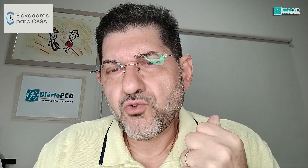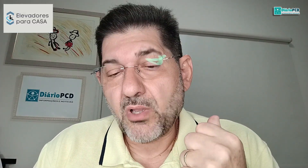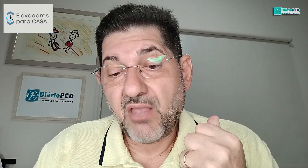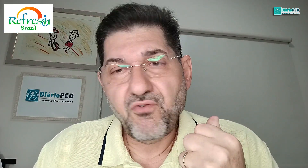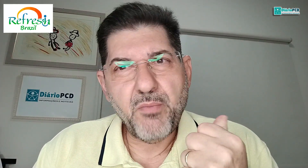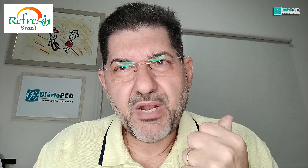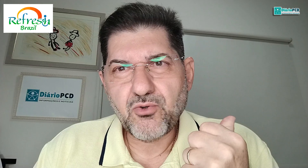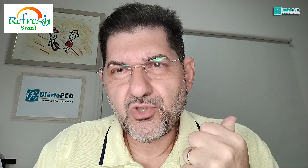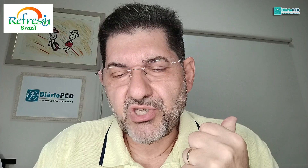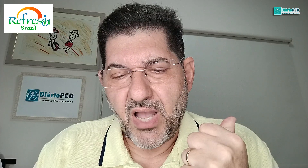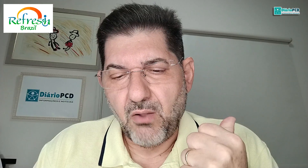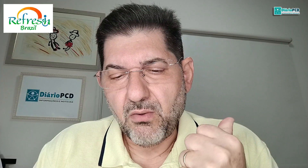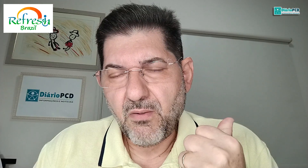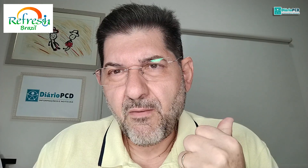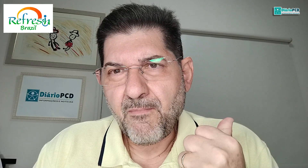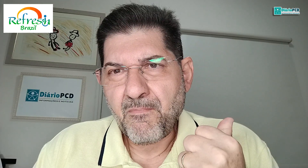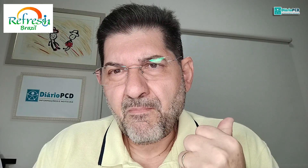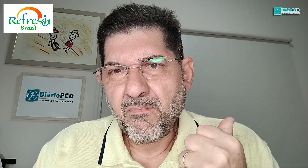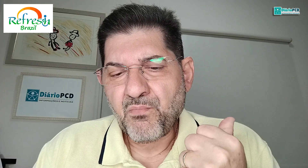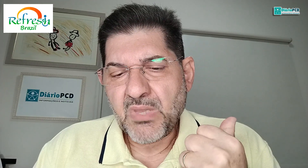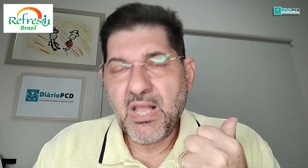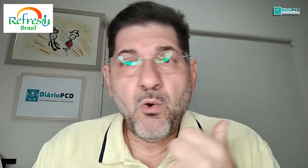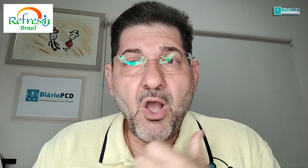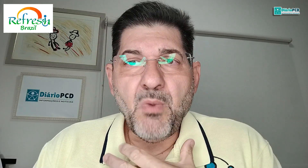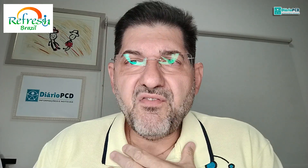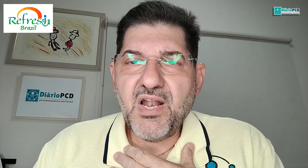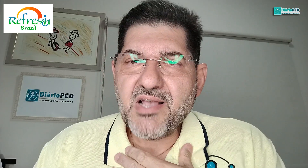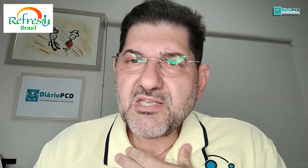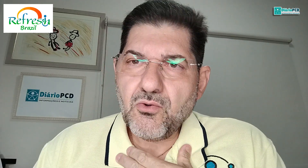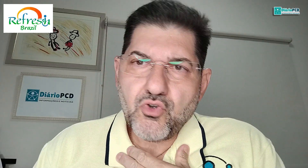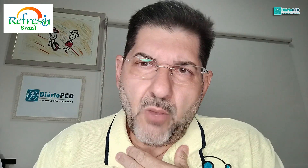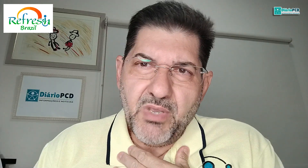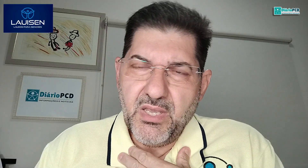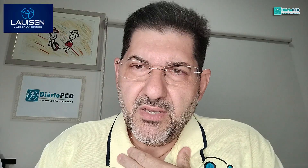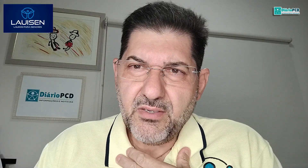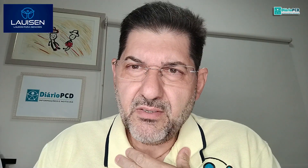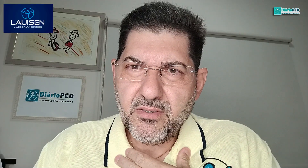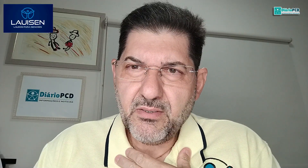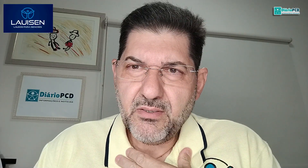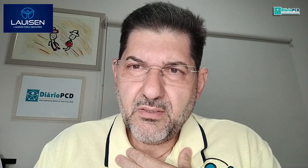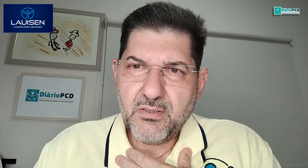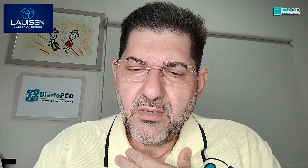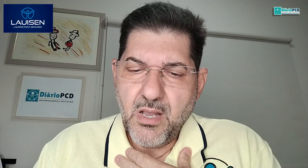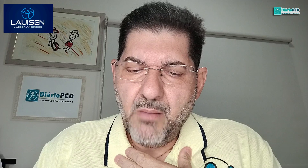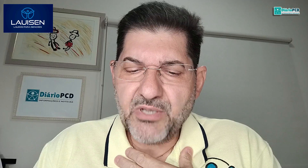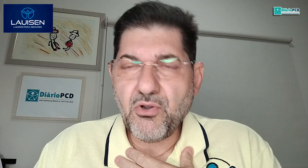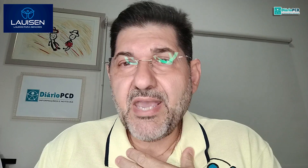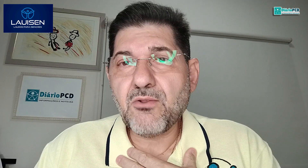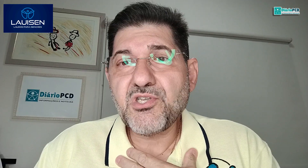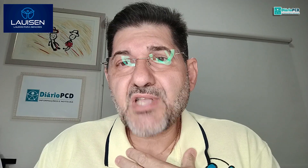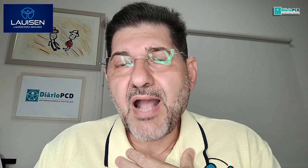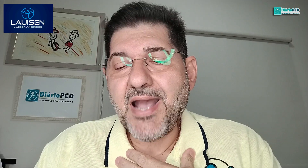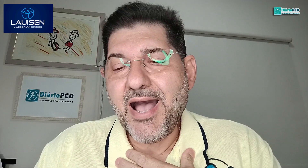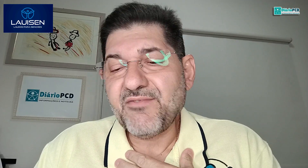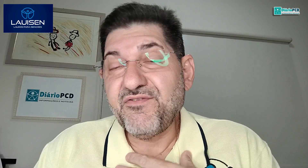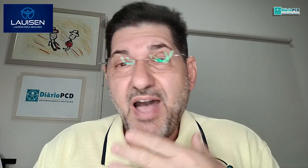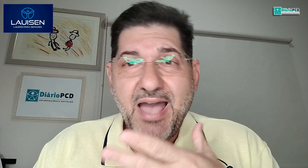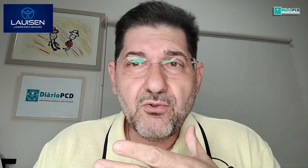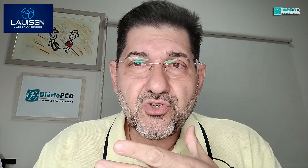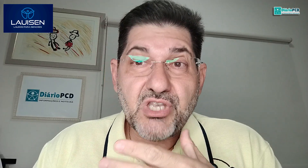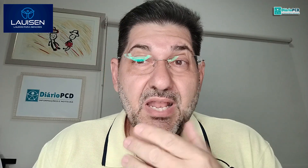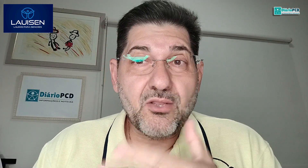Câmara fez ontem foi prejudicial, não é uma avaliação só minha. Mas eu quero